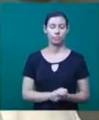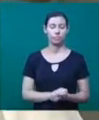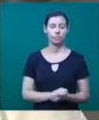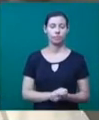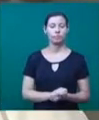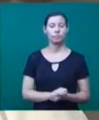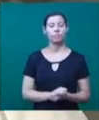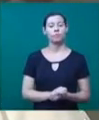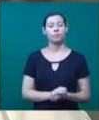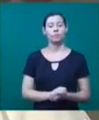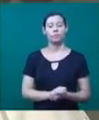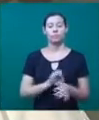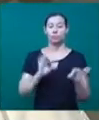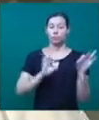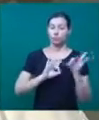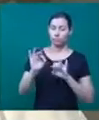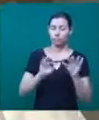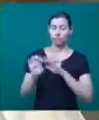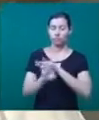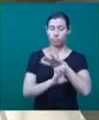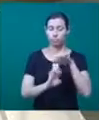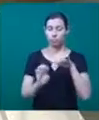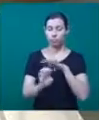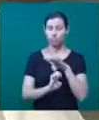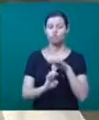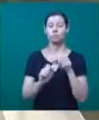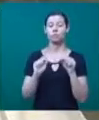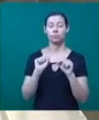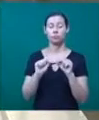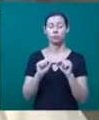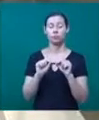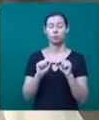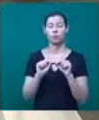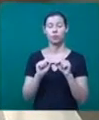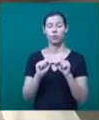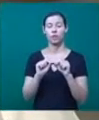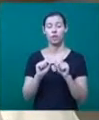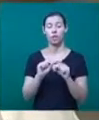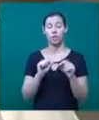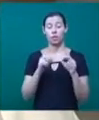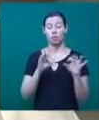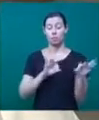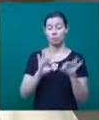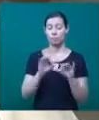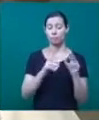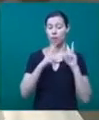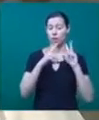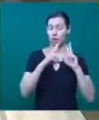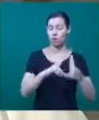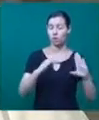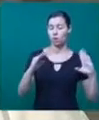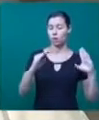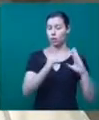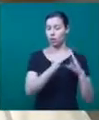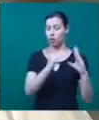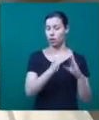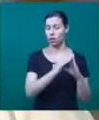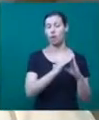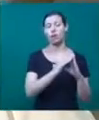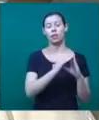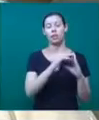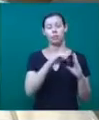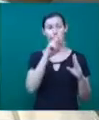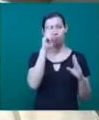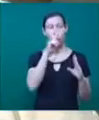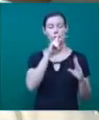empresa usando as mesmas características do pão de queijo caseiro, do pão de queijo da minha avó, da minha